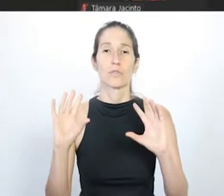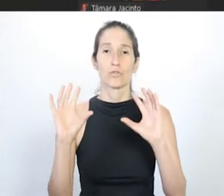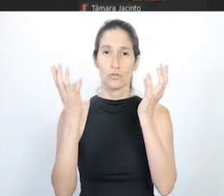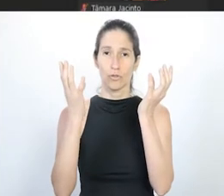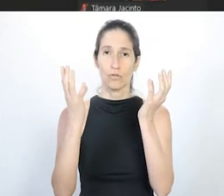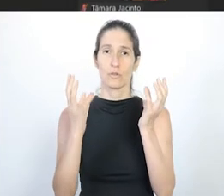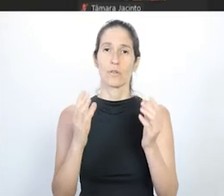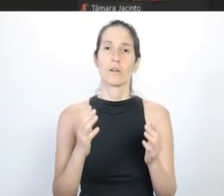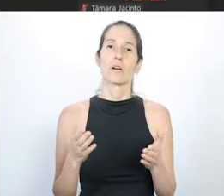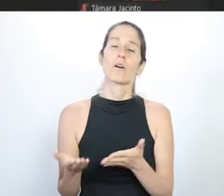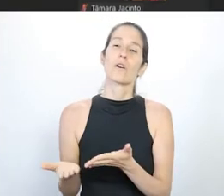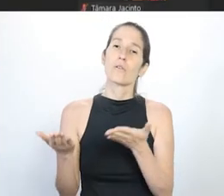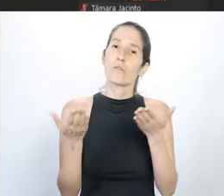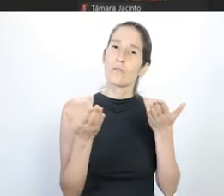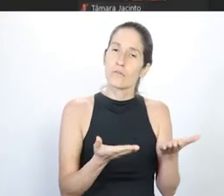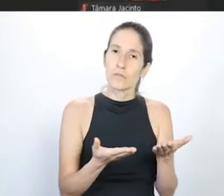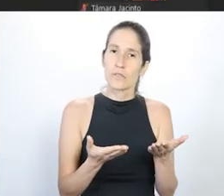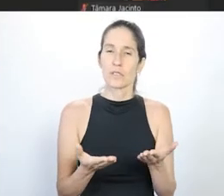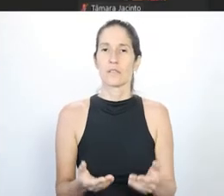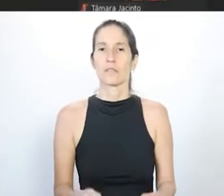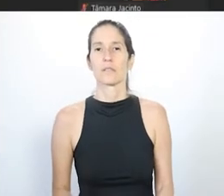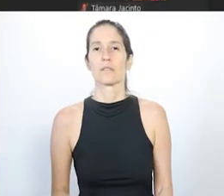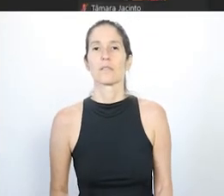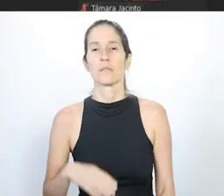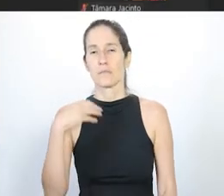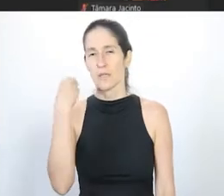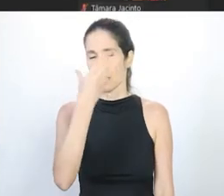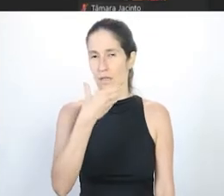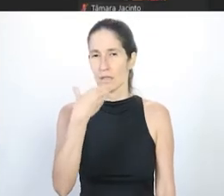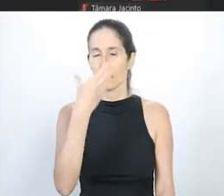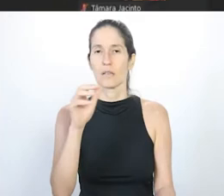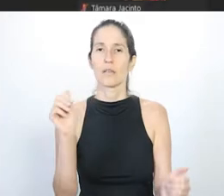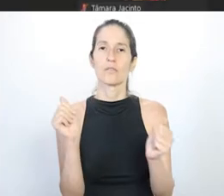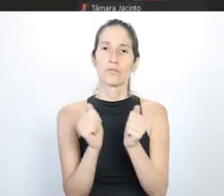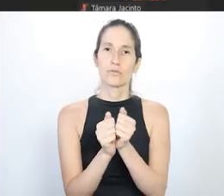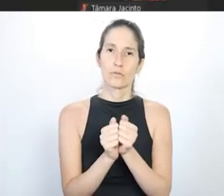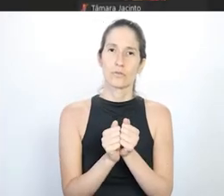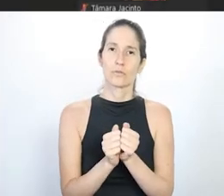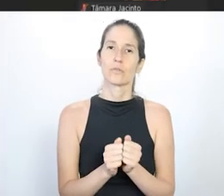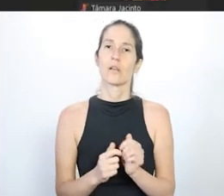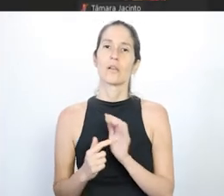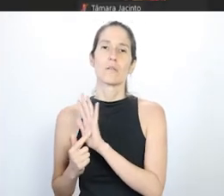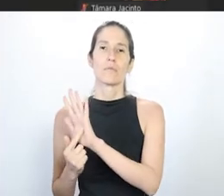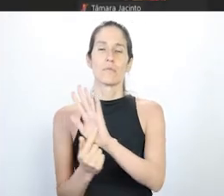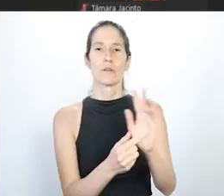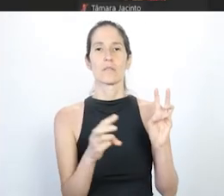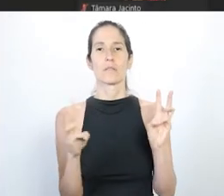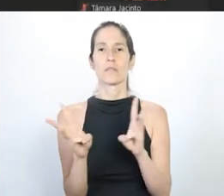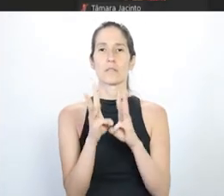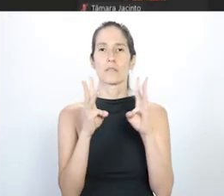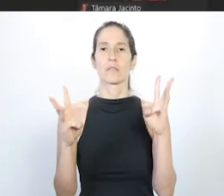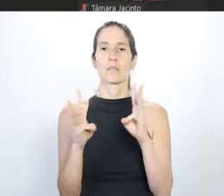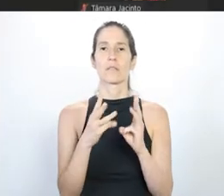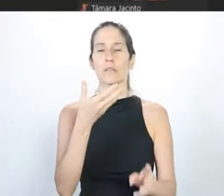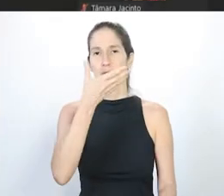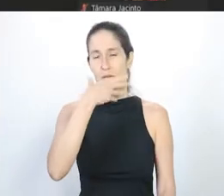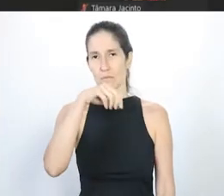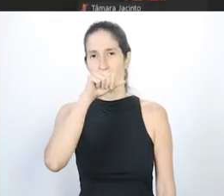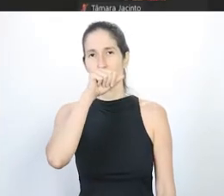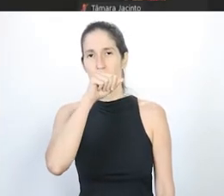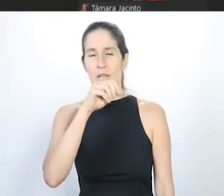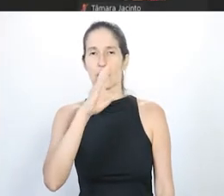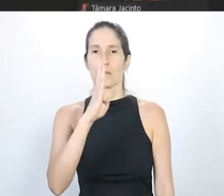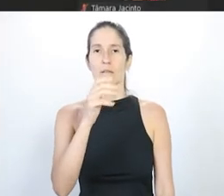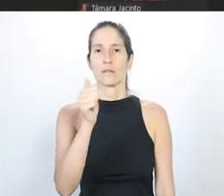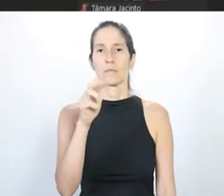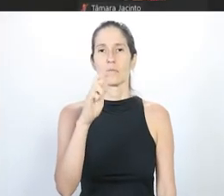leva a gente dá o vocal para ela e apresenta a ciranda de Baracho, apresenta a ciranda. Isso é